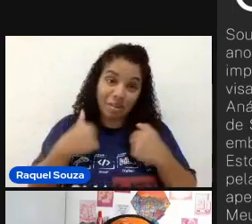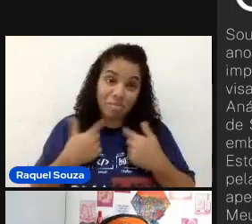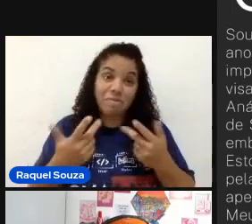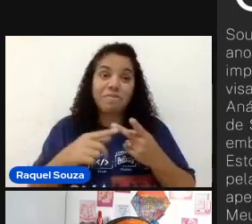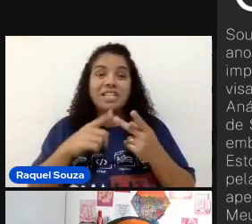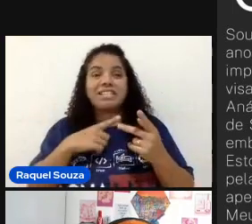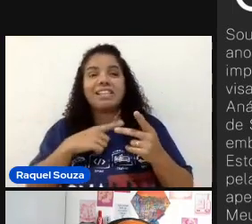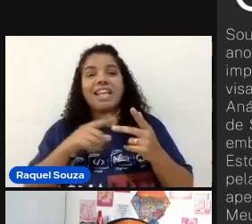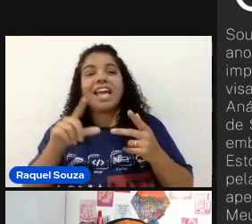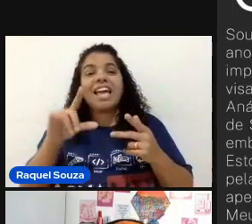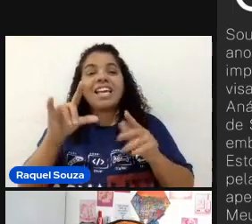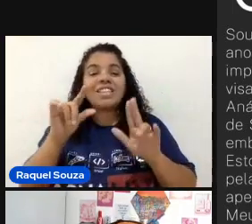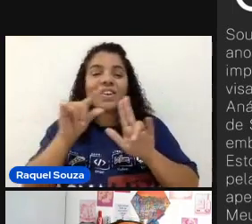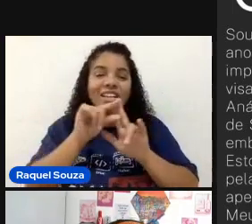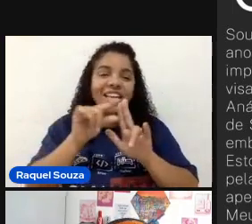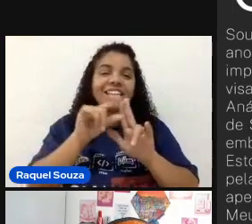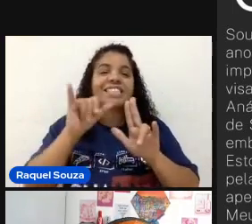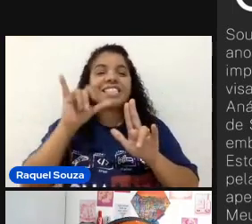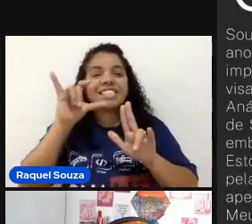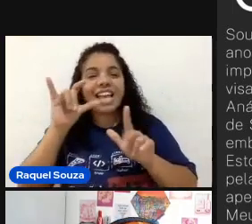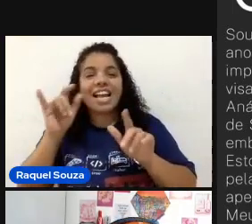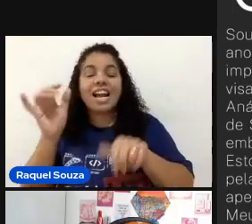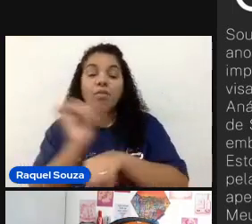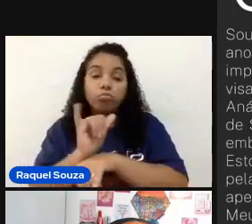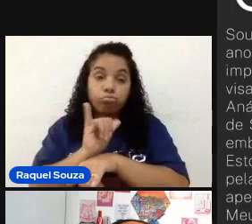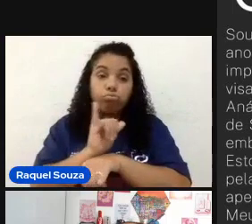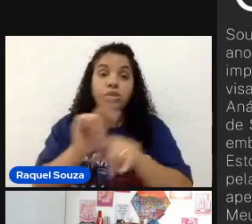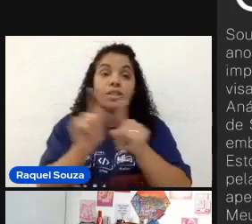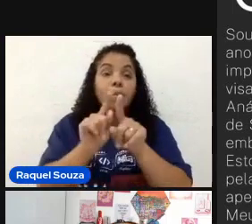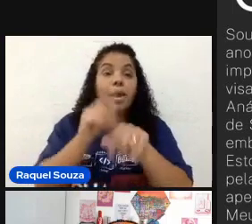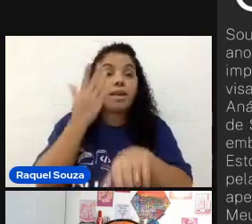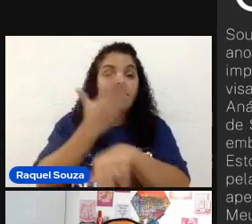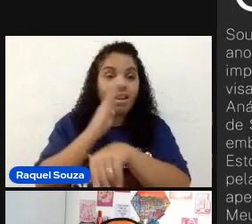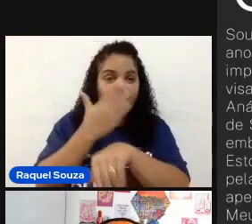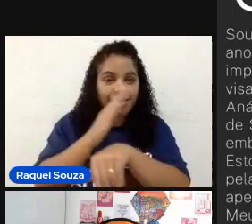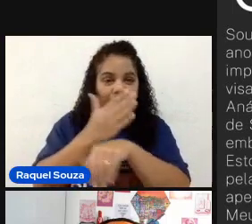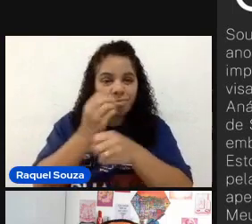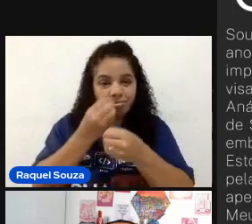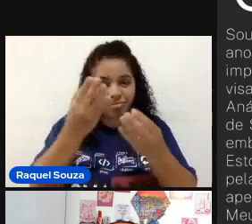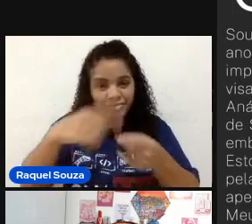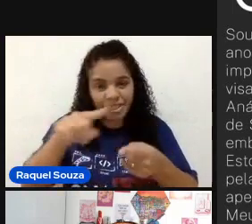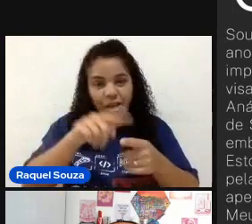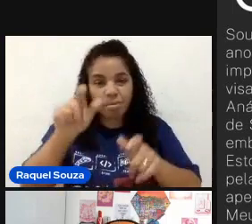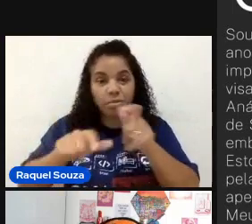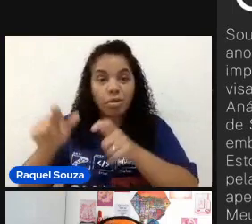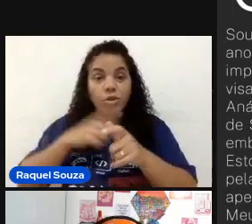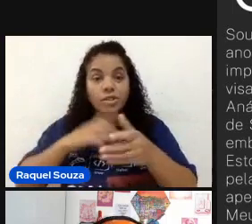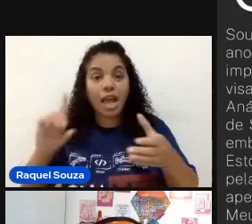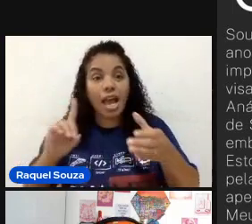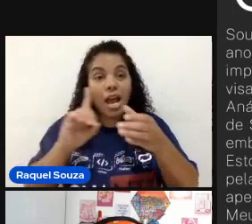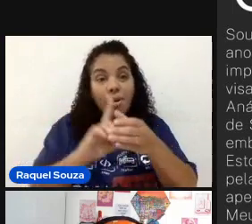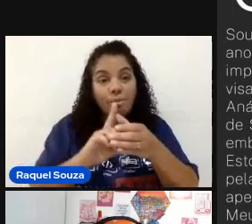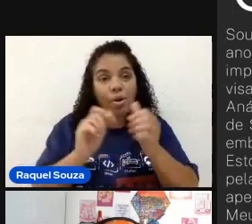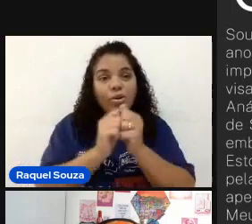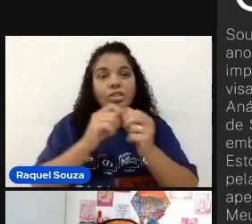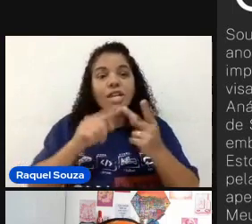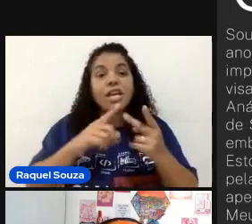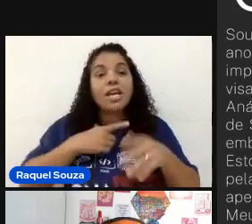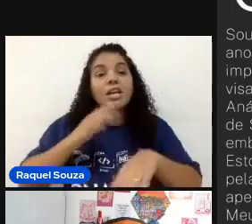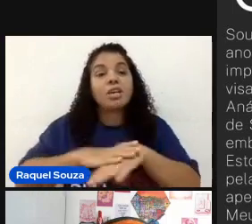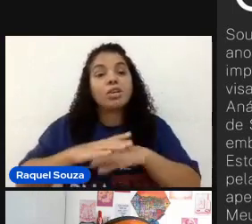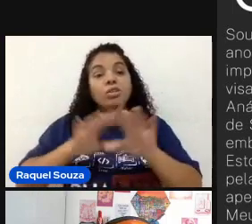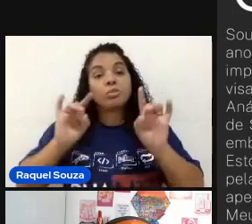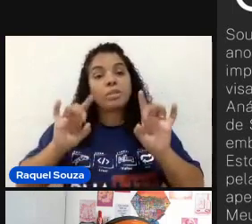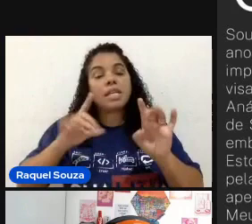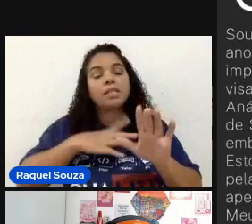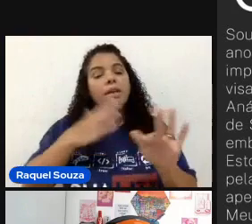o YouTube. Também dou treinamento para quem está em período de onboarding. Também sou especialista em ter resiliência